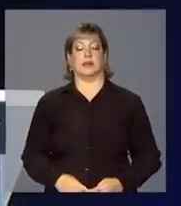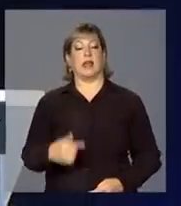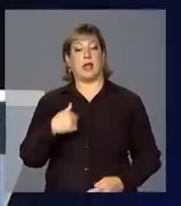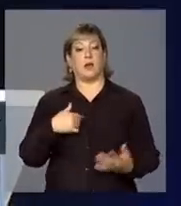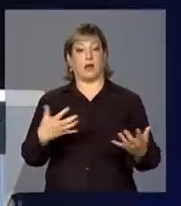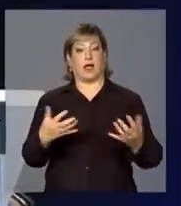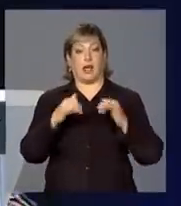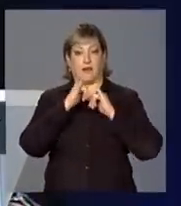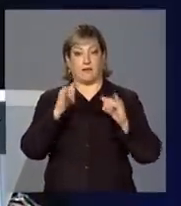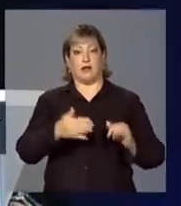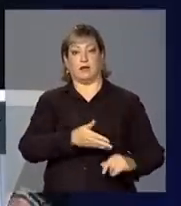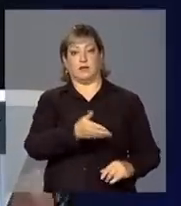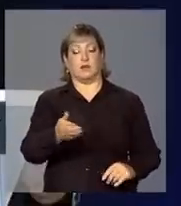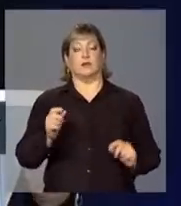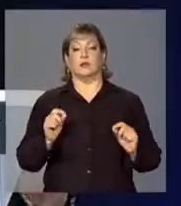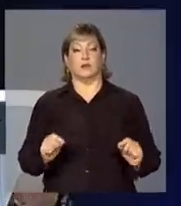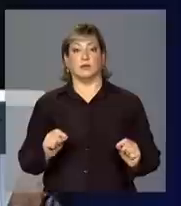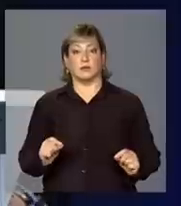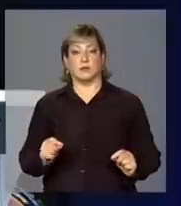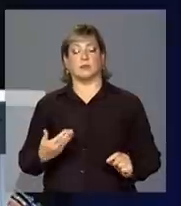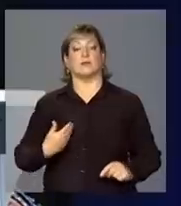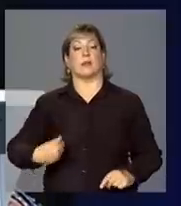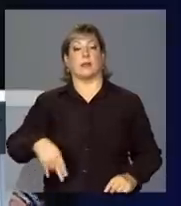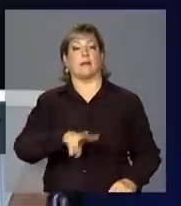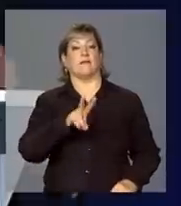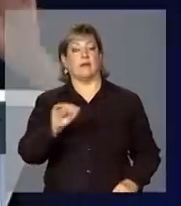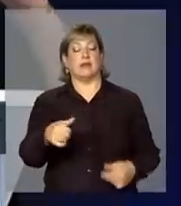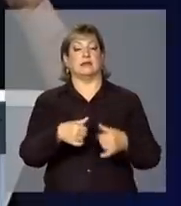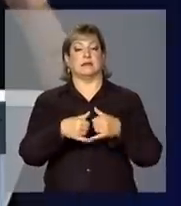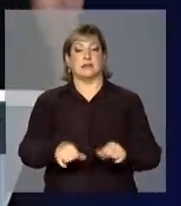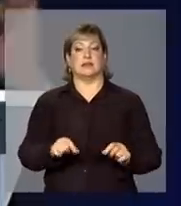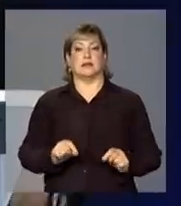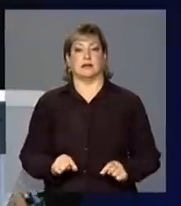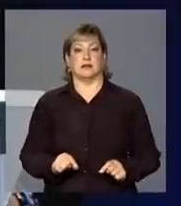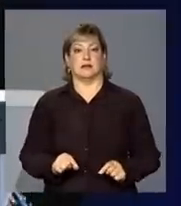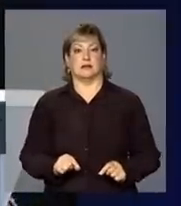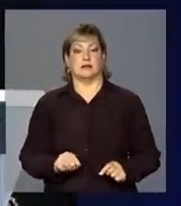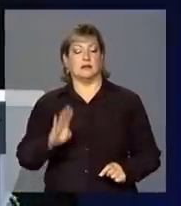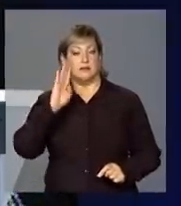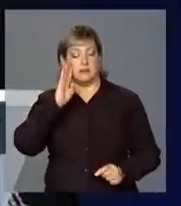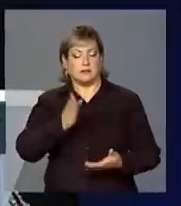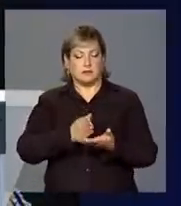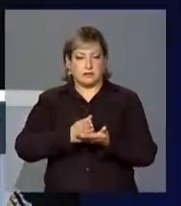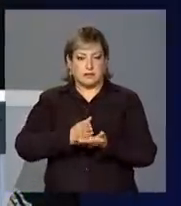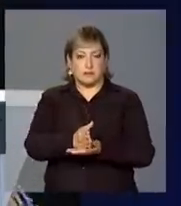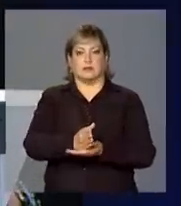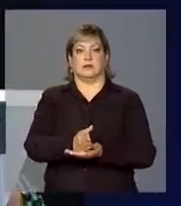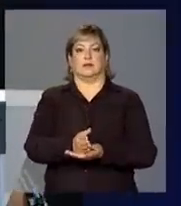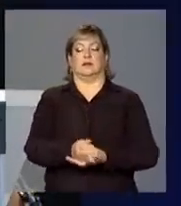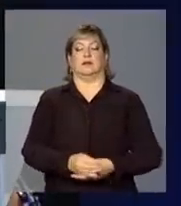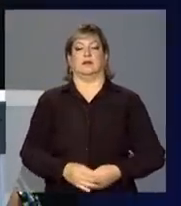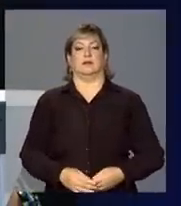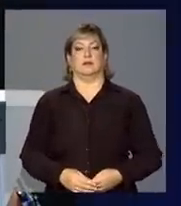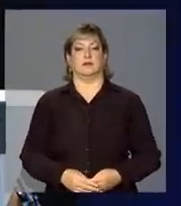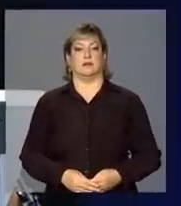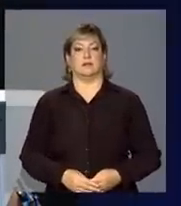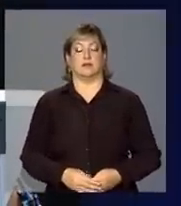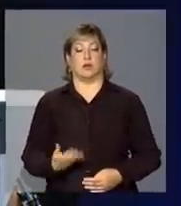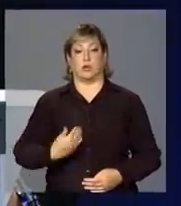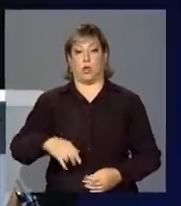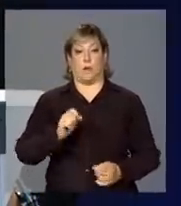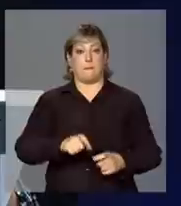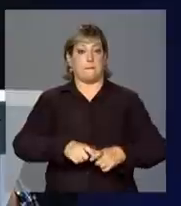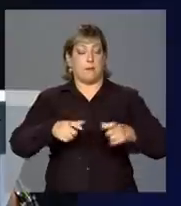quero dizer para vocês que nós estaremos destinando os nossos